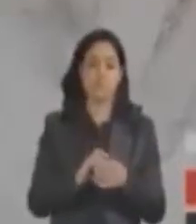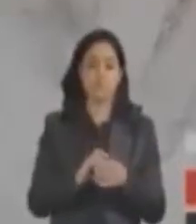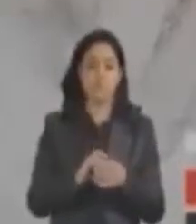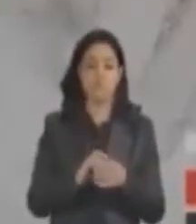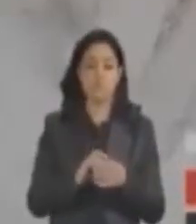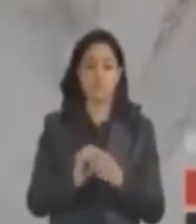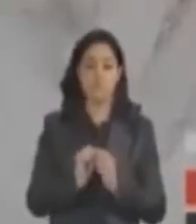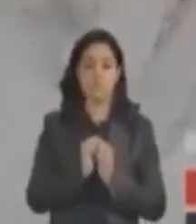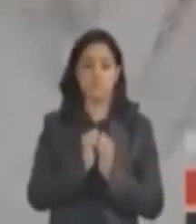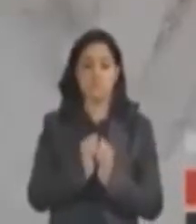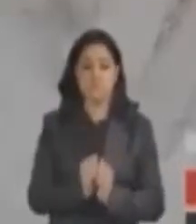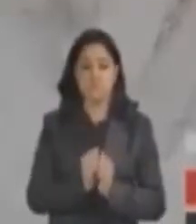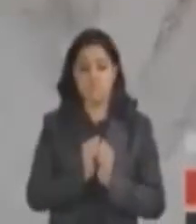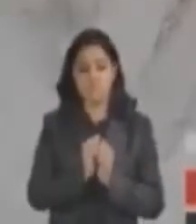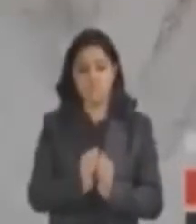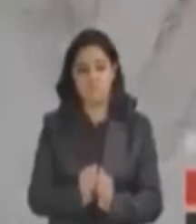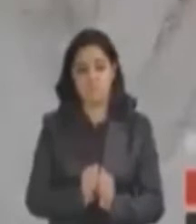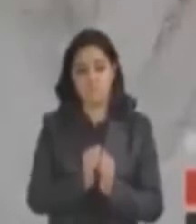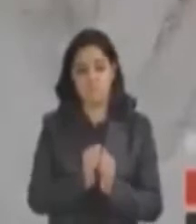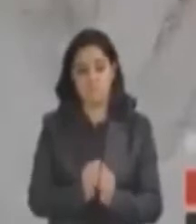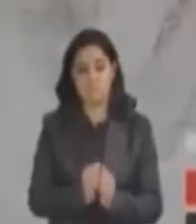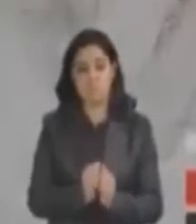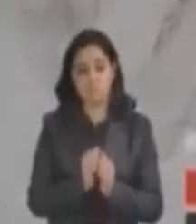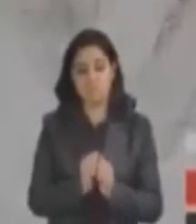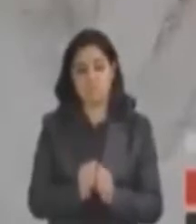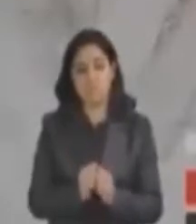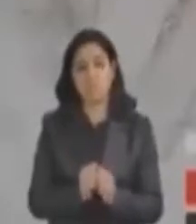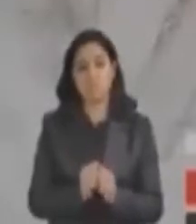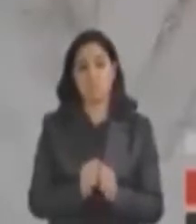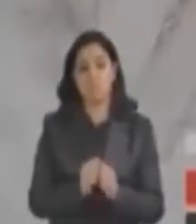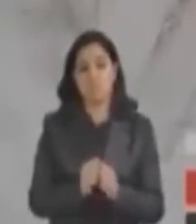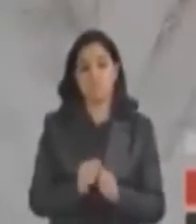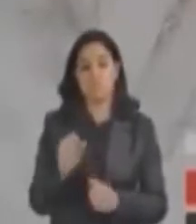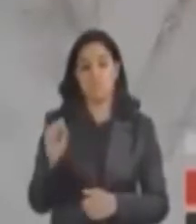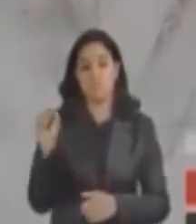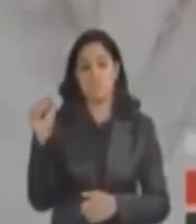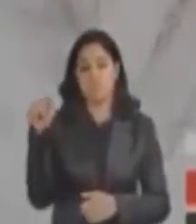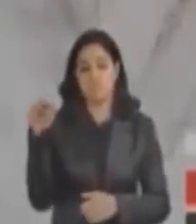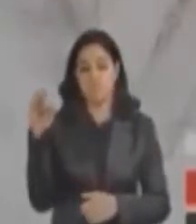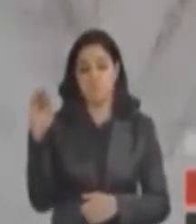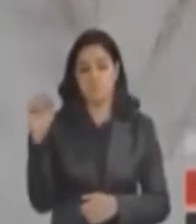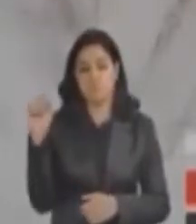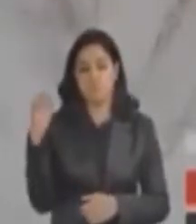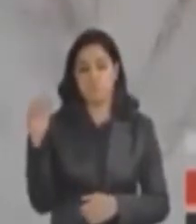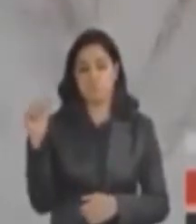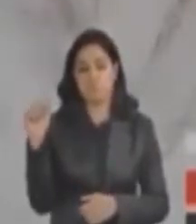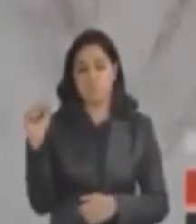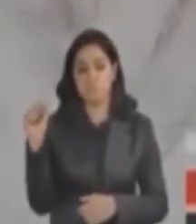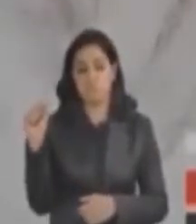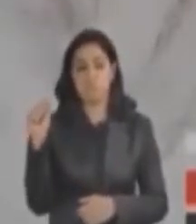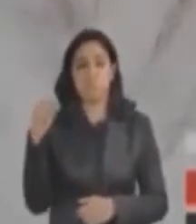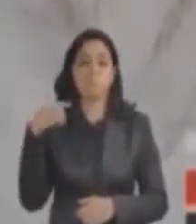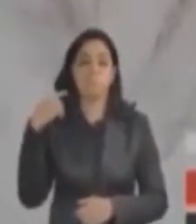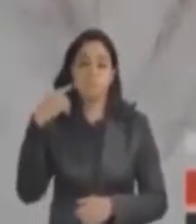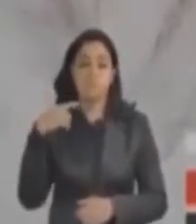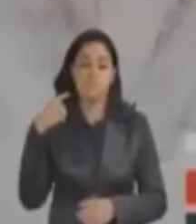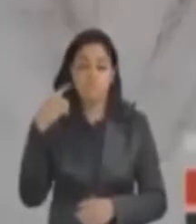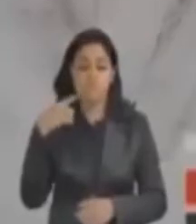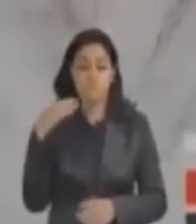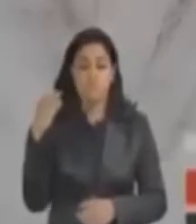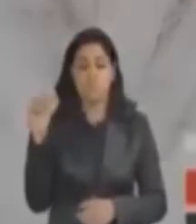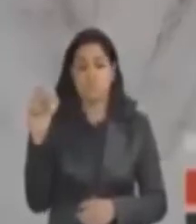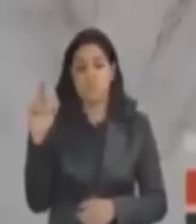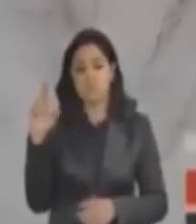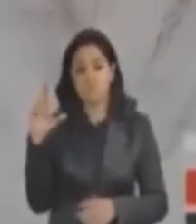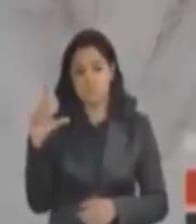para o conjunto hospitalar às santas casas e por aí vai o deputado carlos giannazi deputado claro césar é